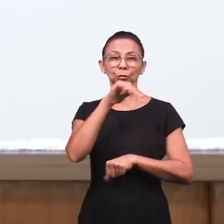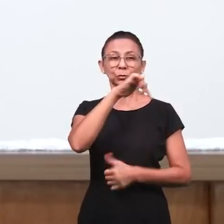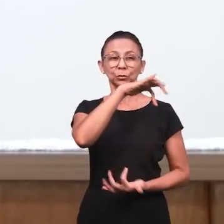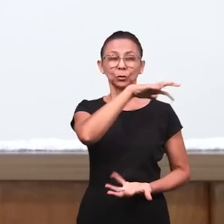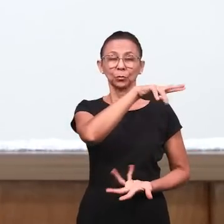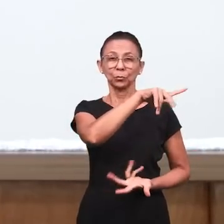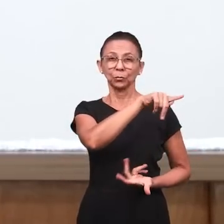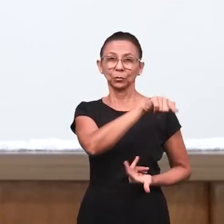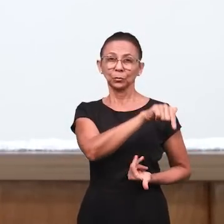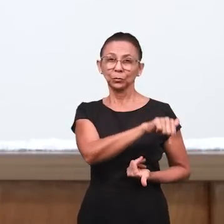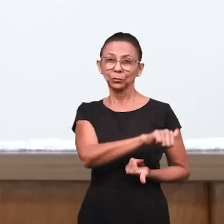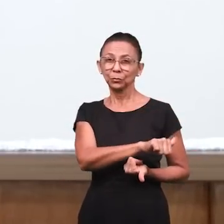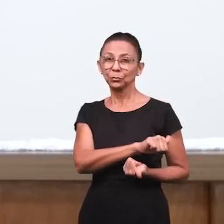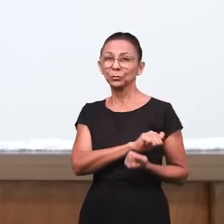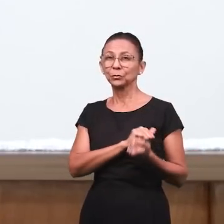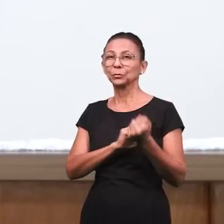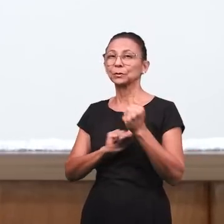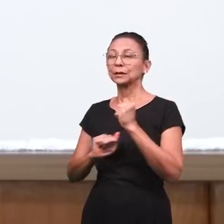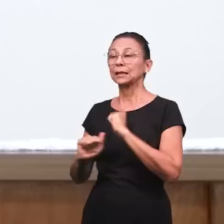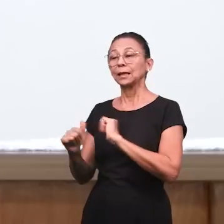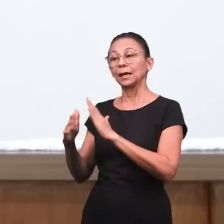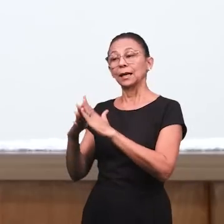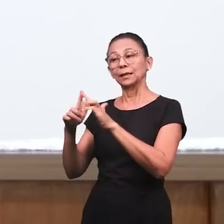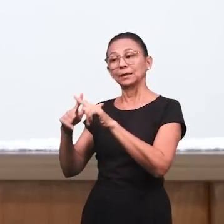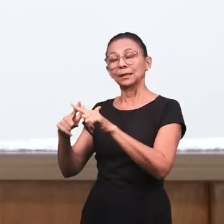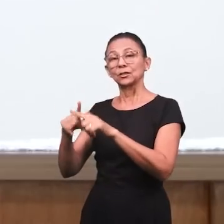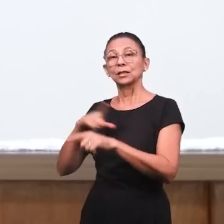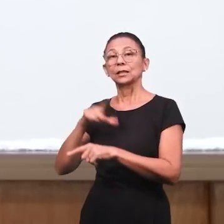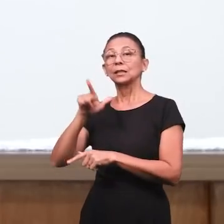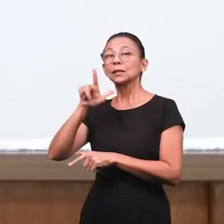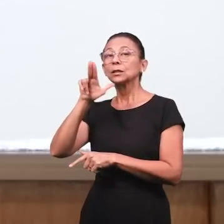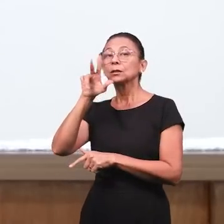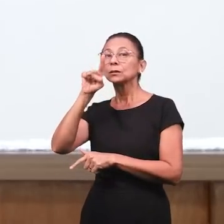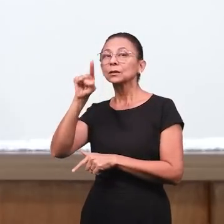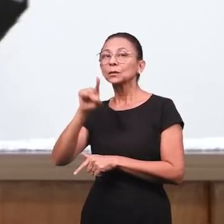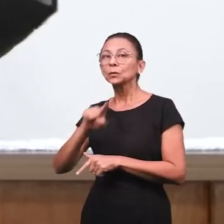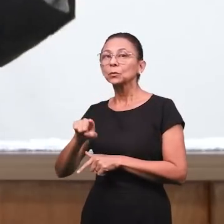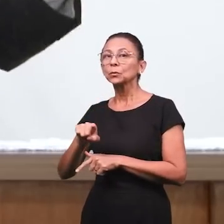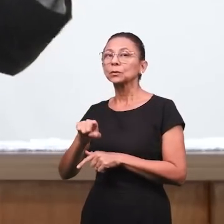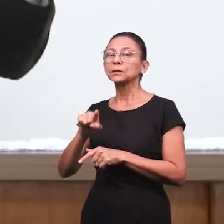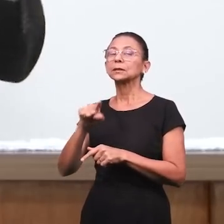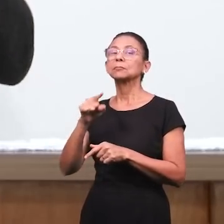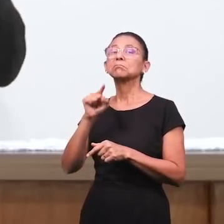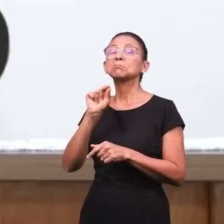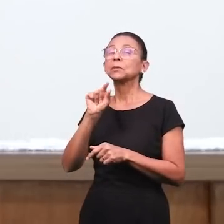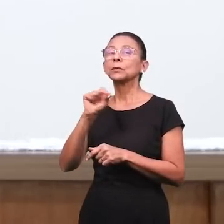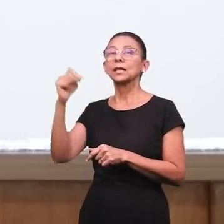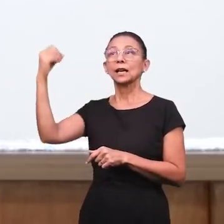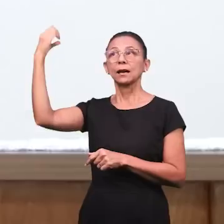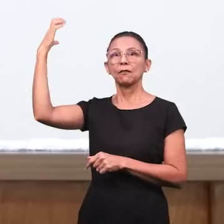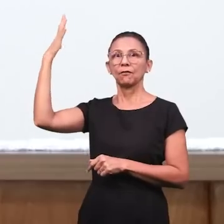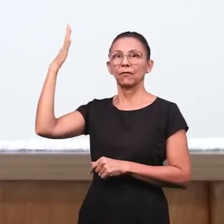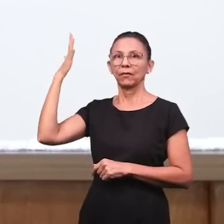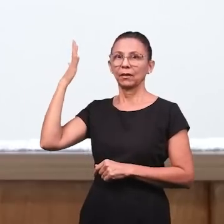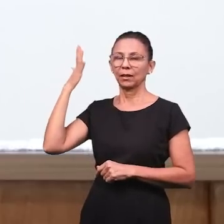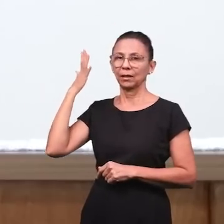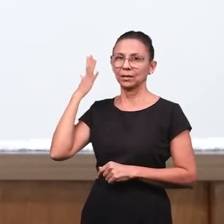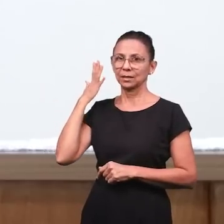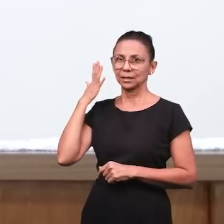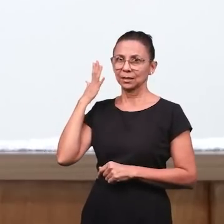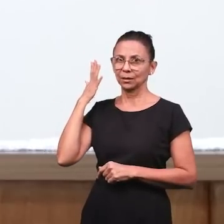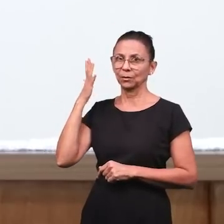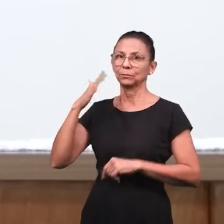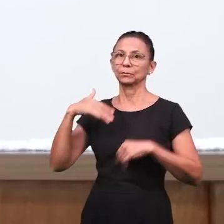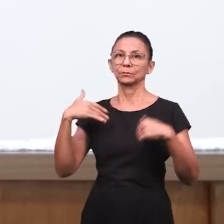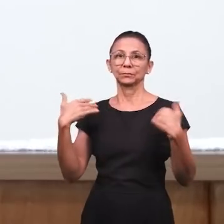tem revelação, ela não está nas trevas, embora seja no dia, nós estamos no período da noite.